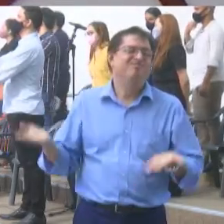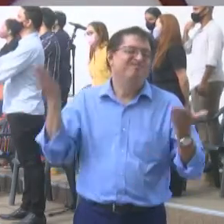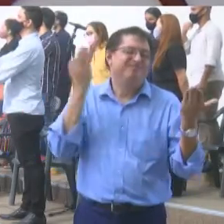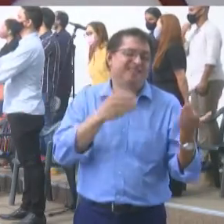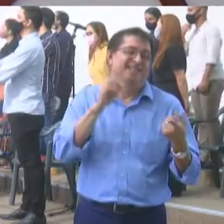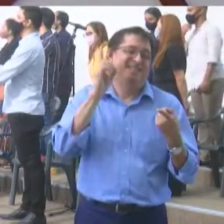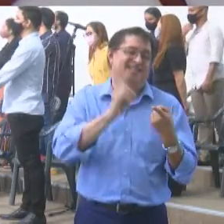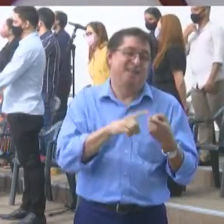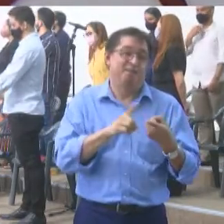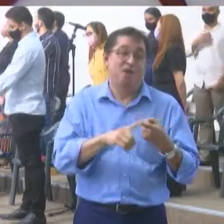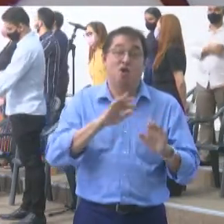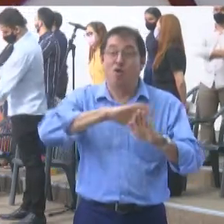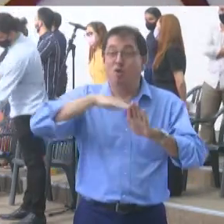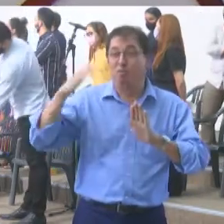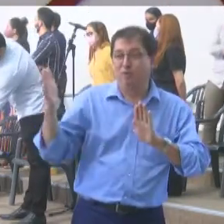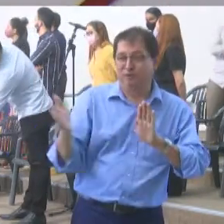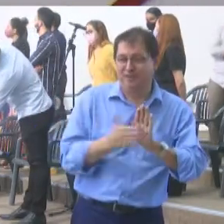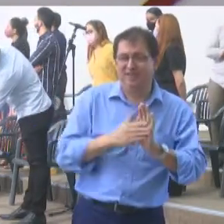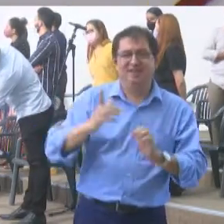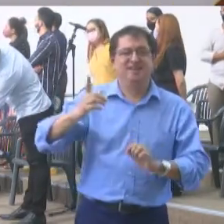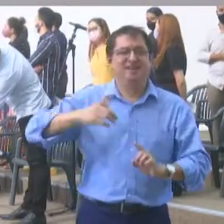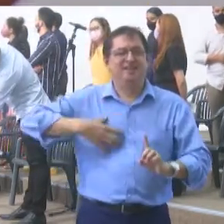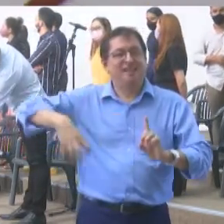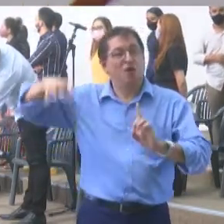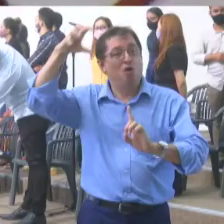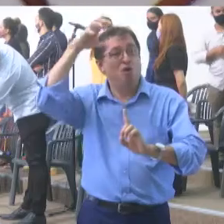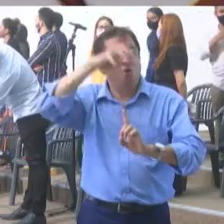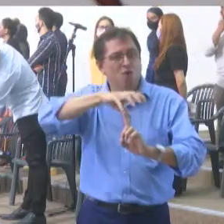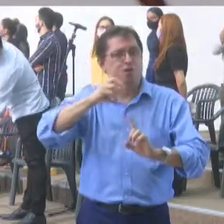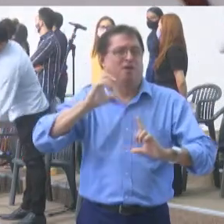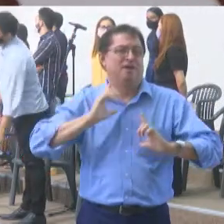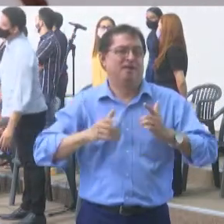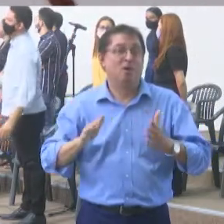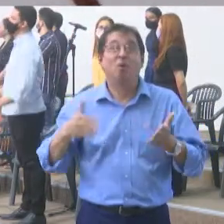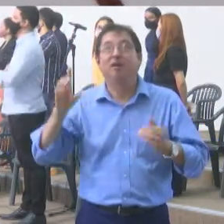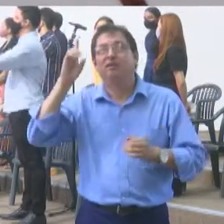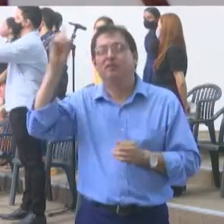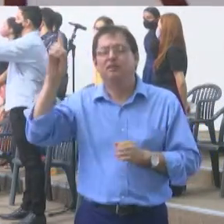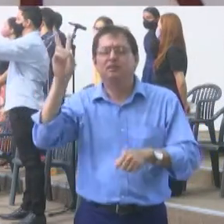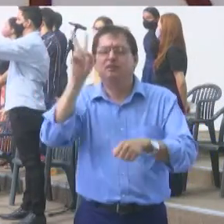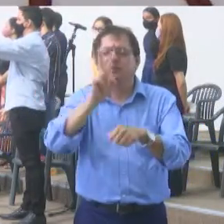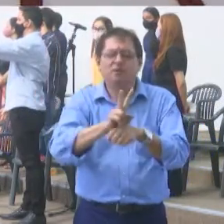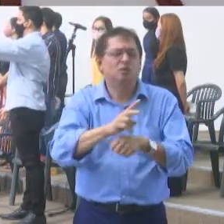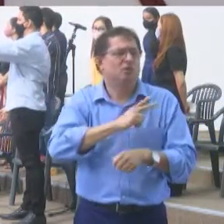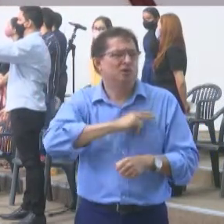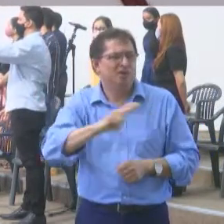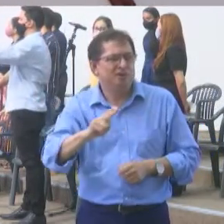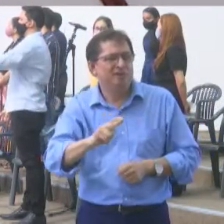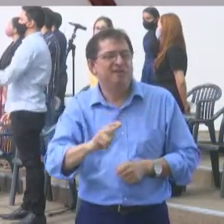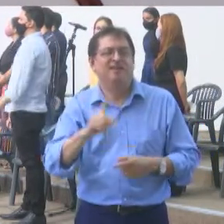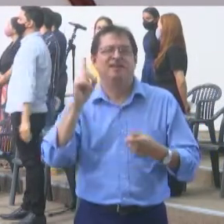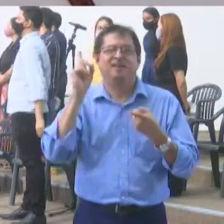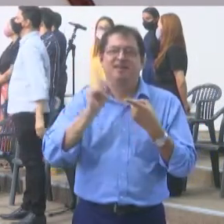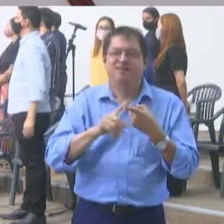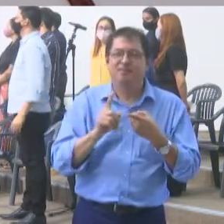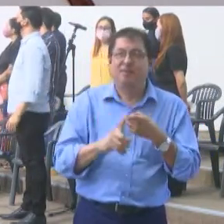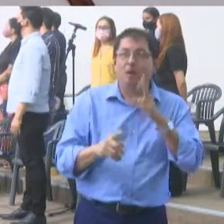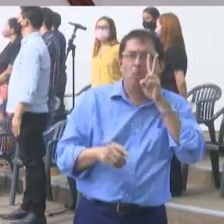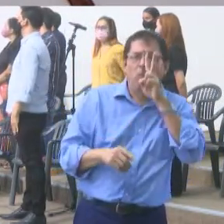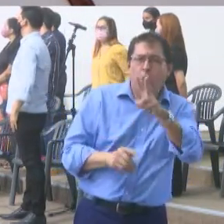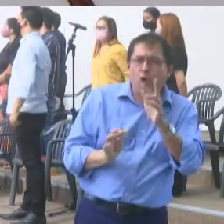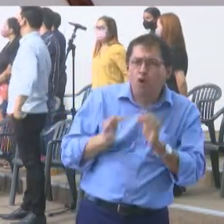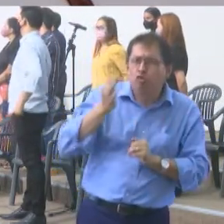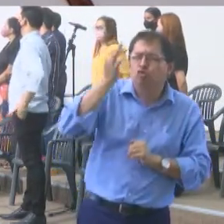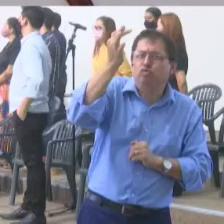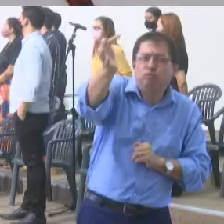para redimir a nação de Israel. Mas existe uma moral muito maior, porque enquanto Deus está cuidando de Rute, de Noemi e de Israel, ele está olhando para hoje,